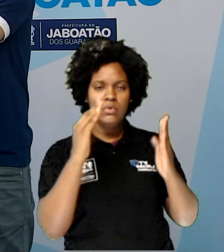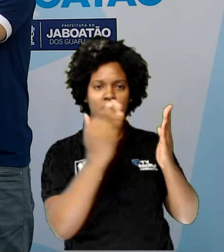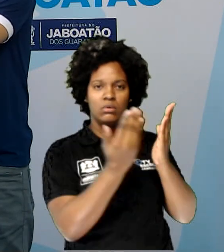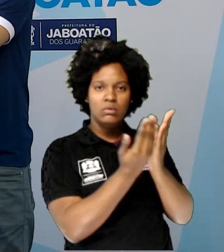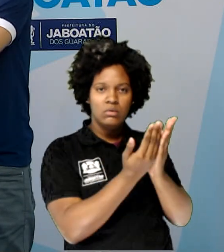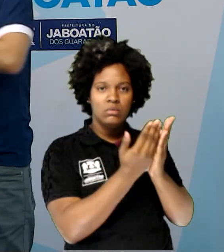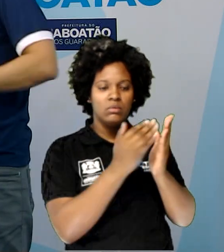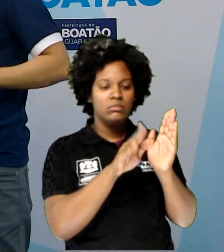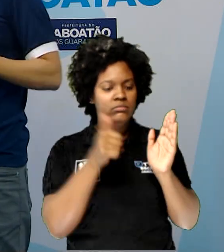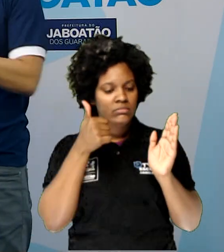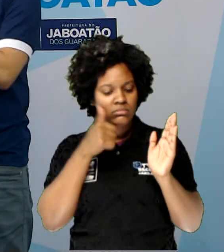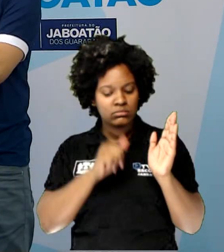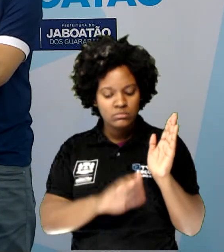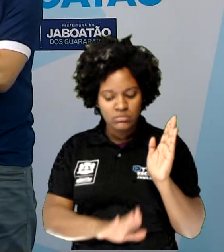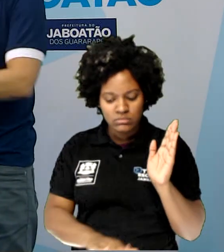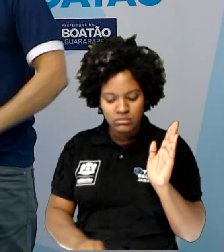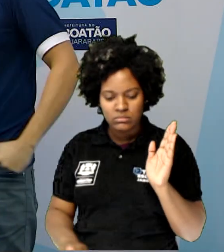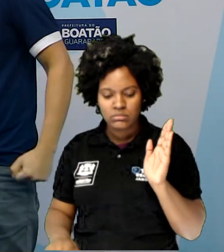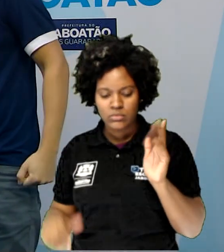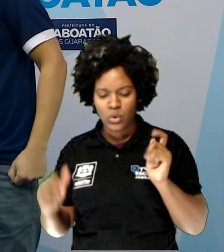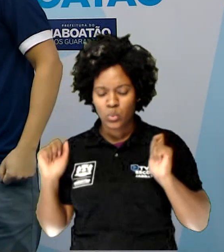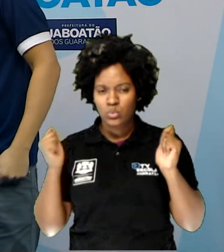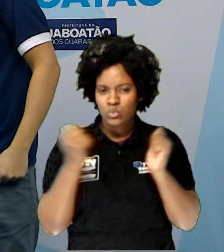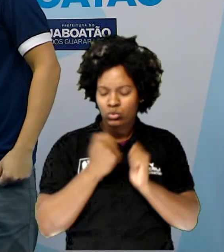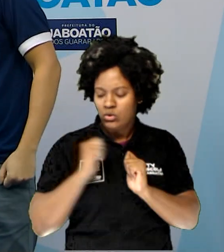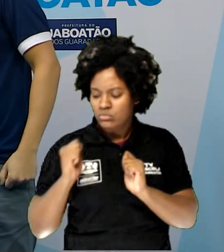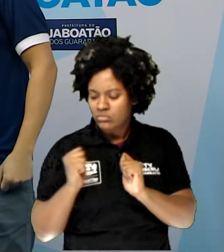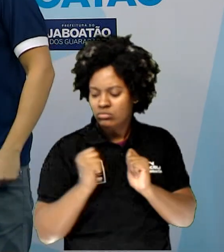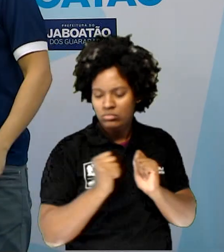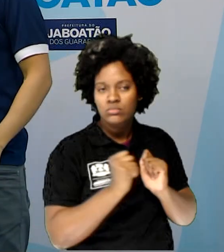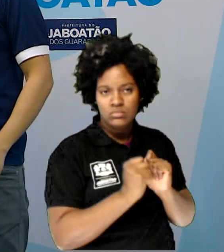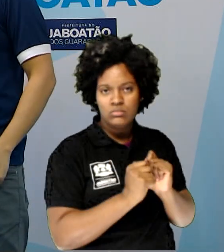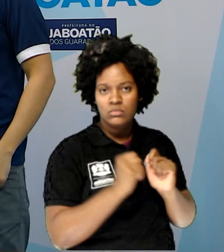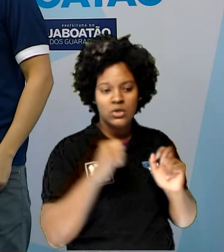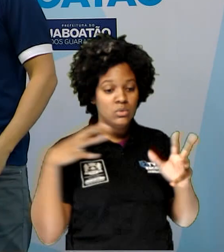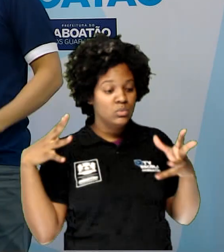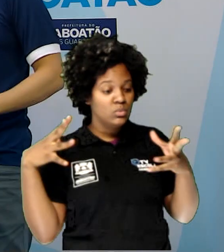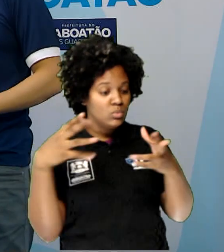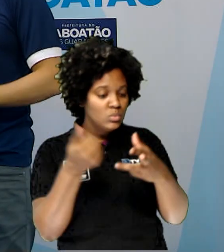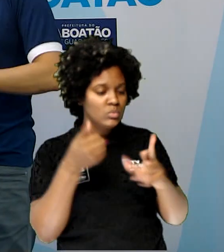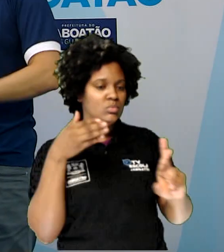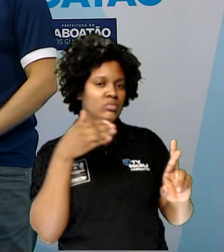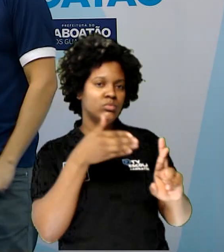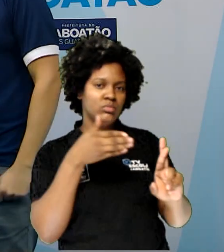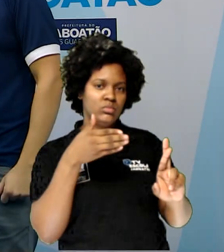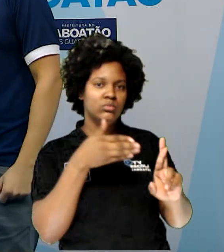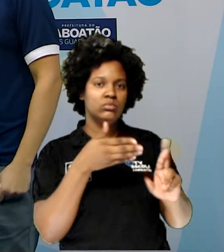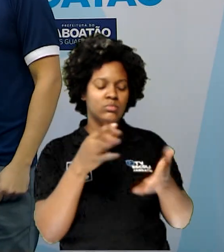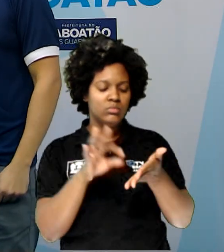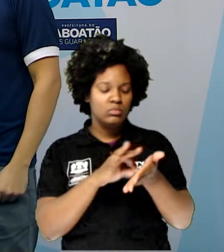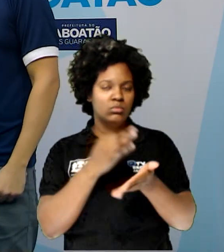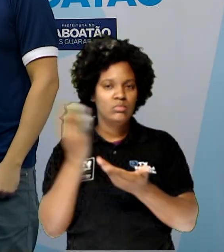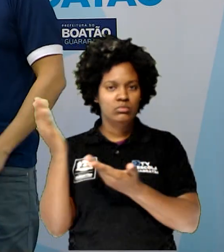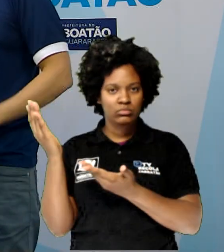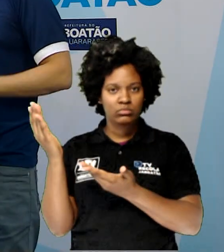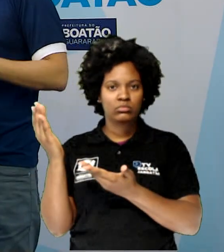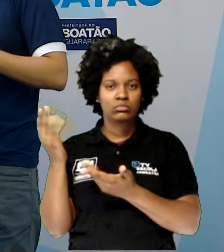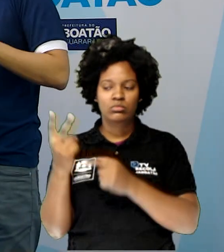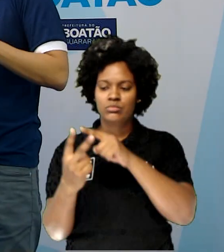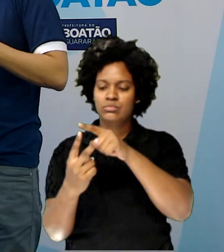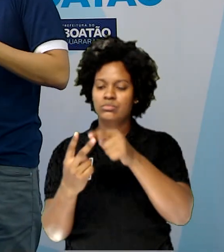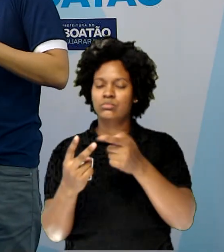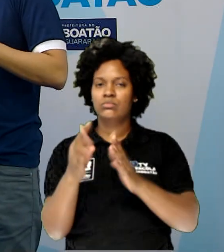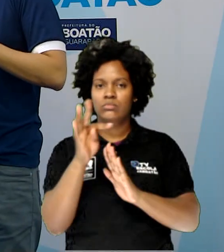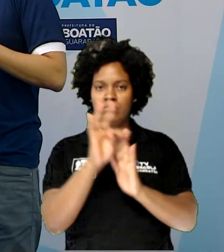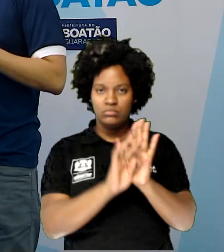guarda-roupa, da garotinha, com a roupa de frio, puxando a bagagem, tudo isso faz referência à obra de Lewis. Então aí esses dois textos